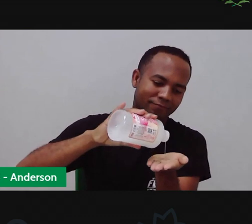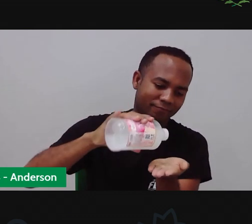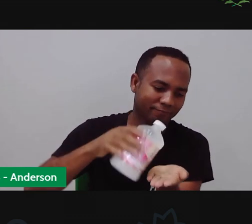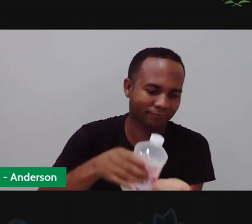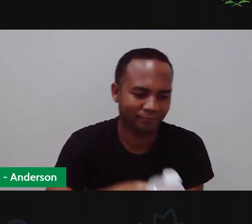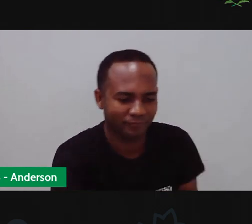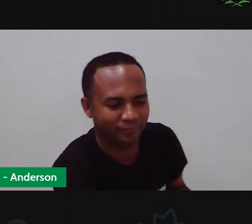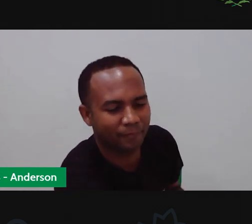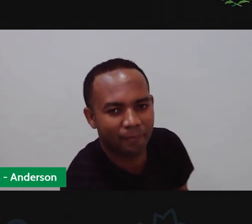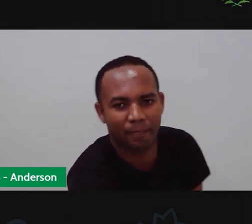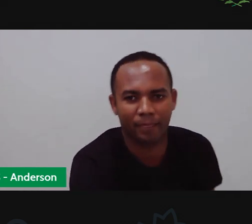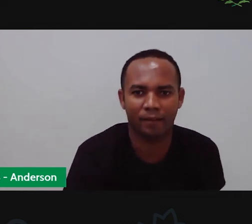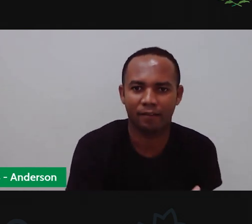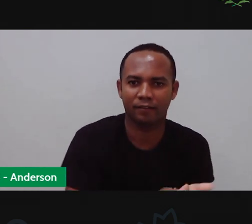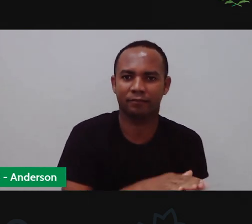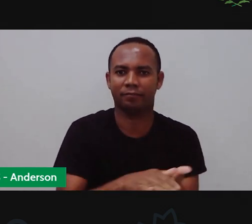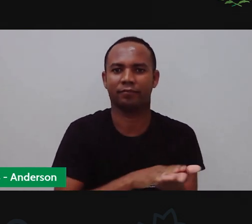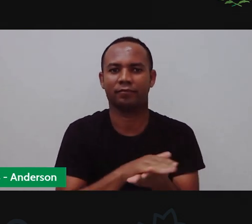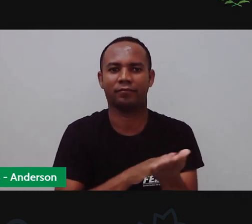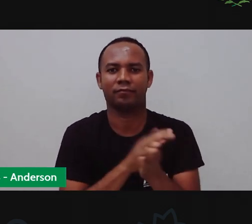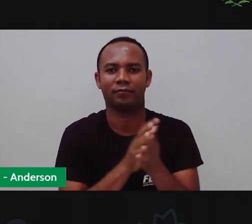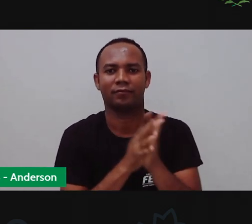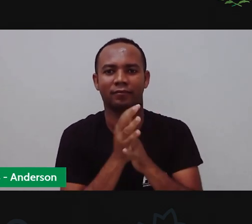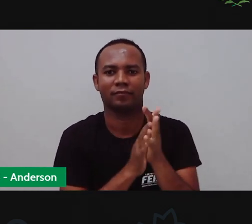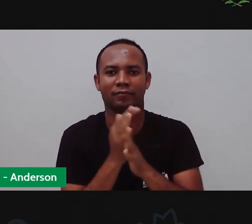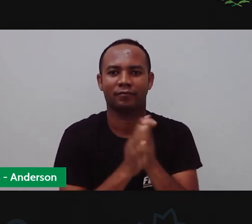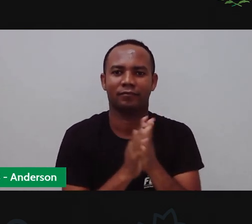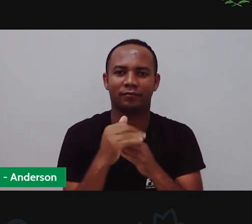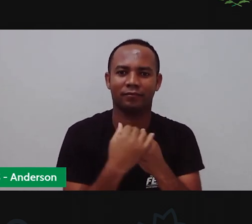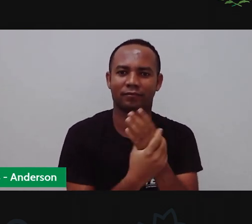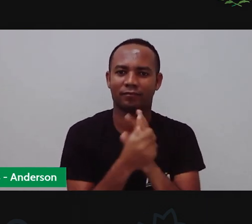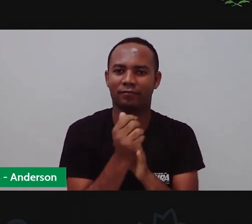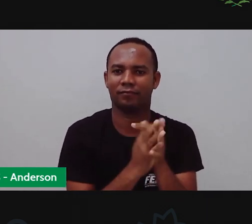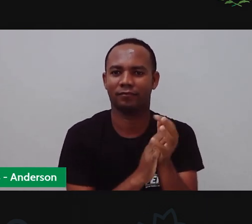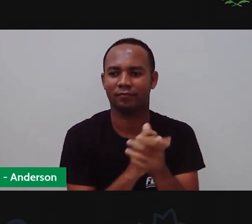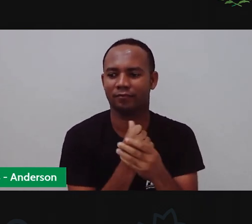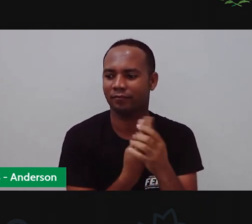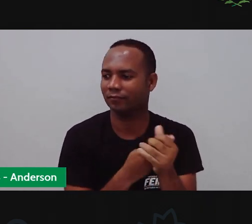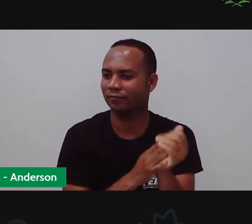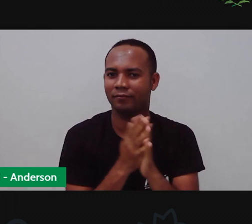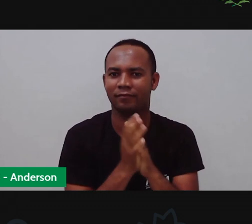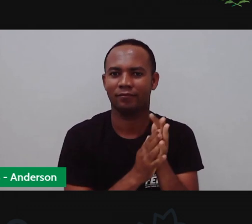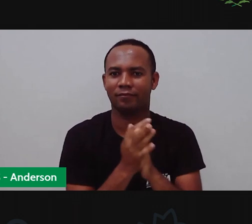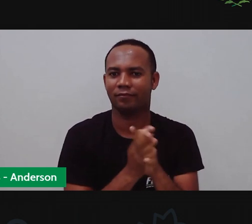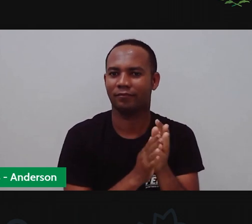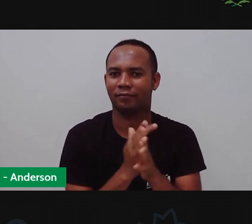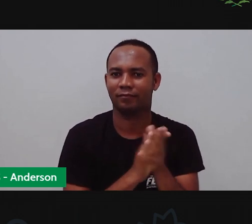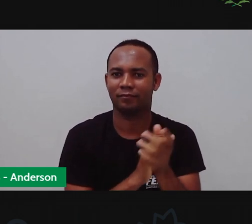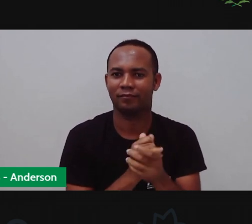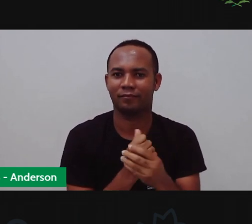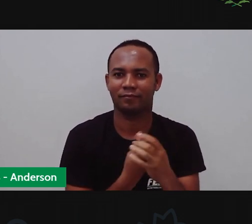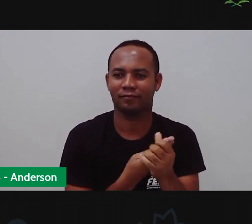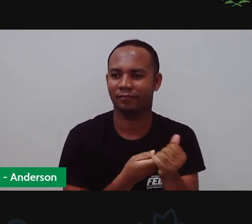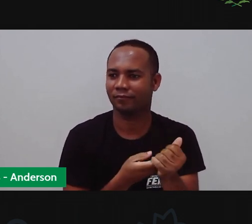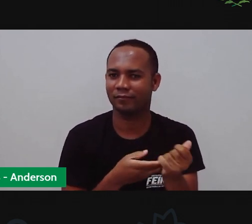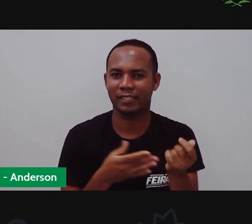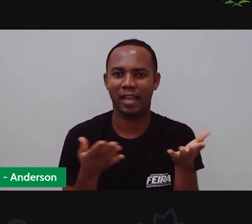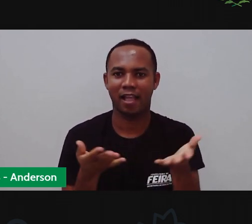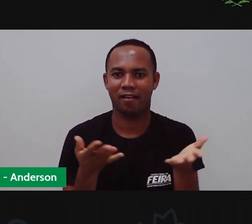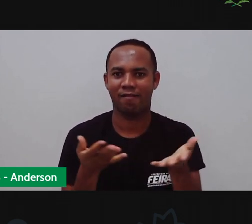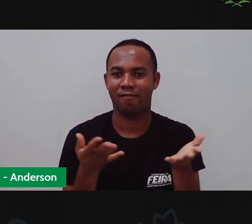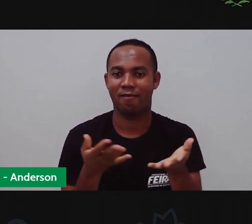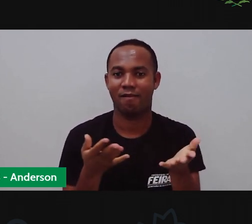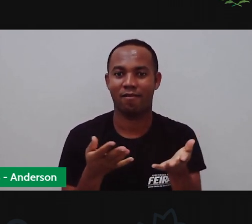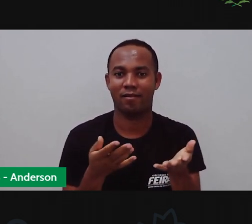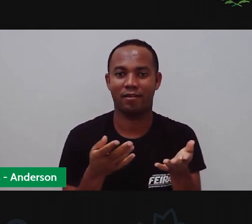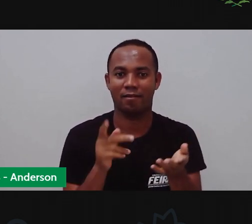nossa representante aqui do terceiro ano. Contra uma representante convidada aí do quinto ano. Vamos ver quem vai se